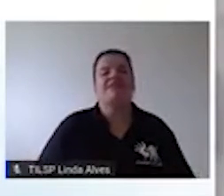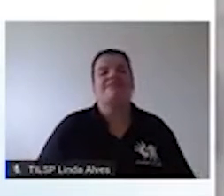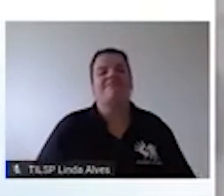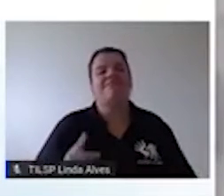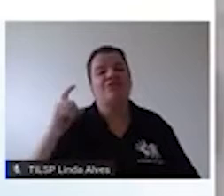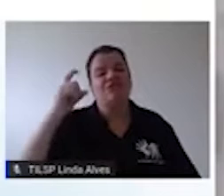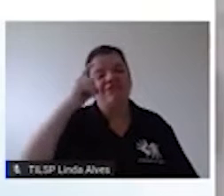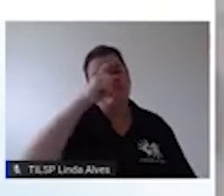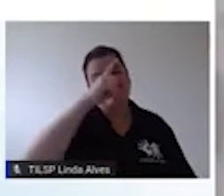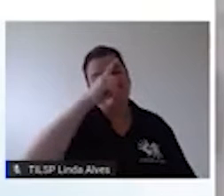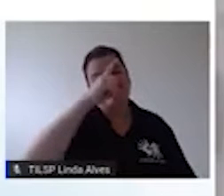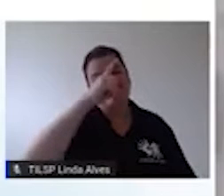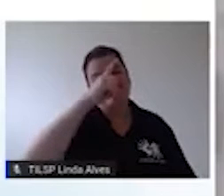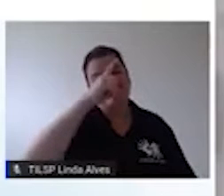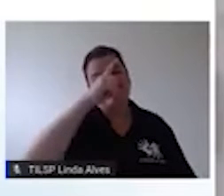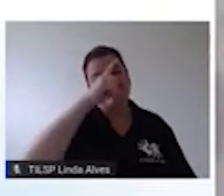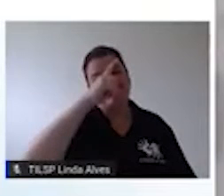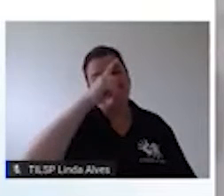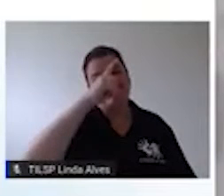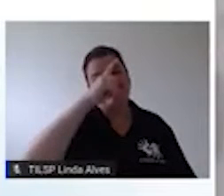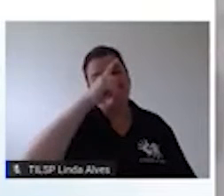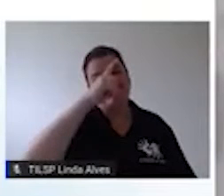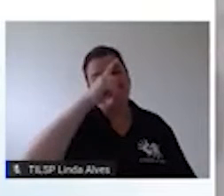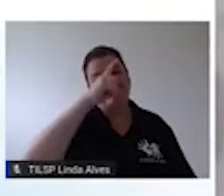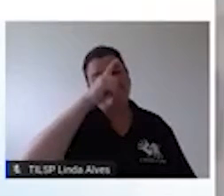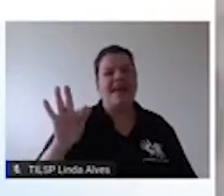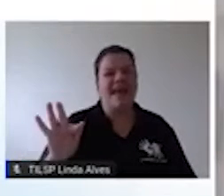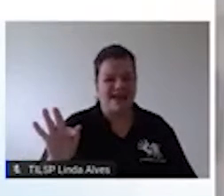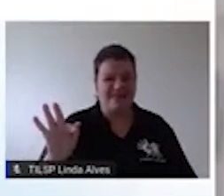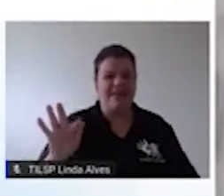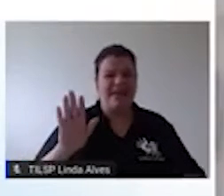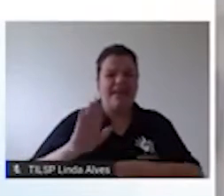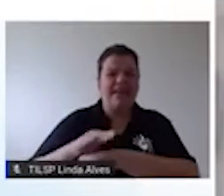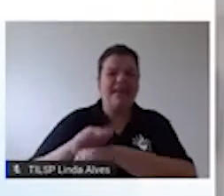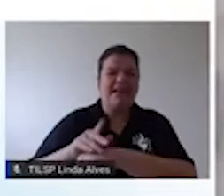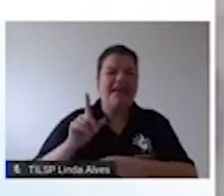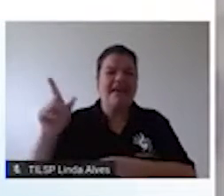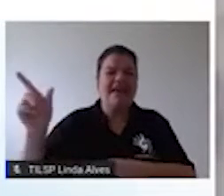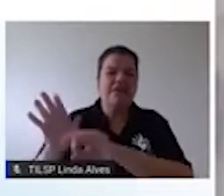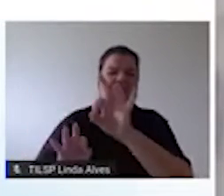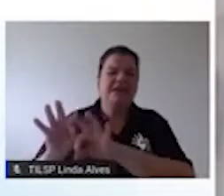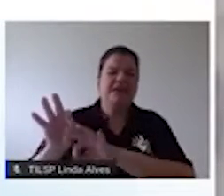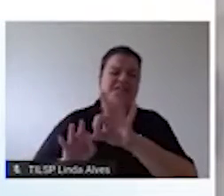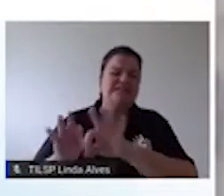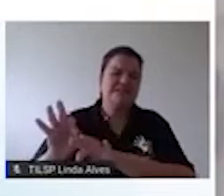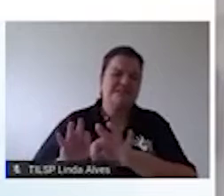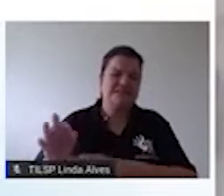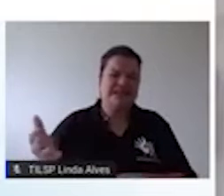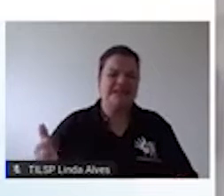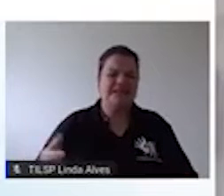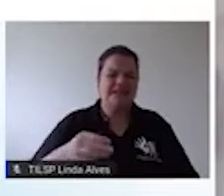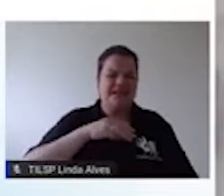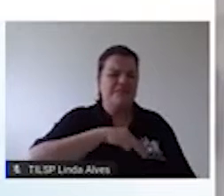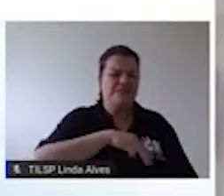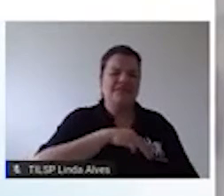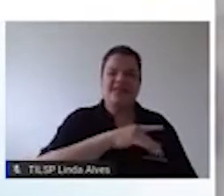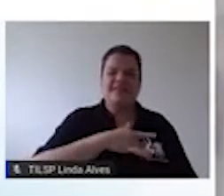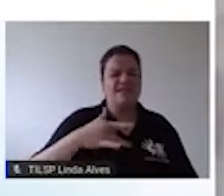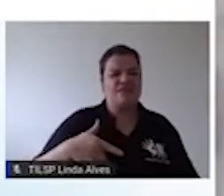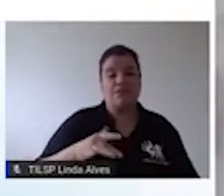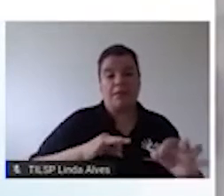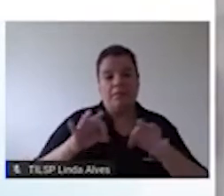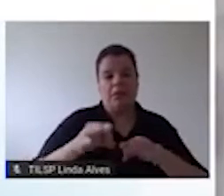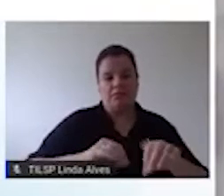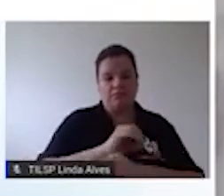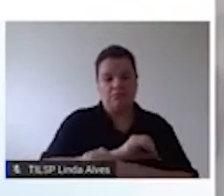o Ministério, que o Supremo Tribunal Federal tenha que organizar a campanha. O Ministério da Saúde ainda não tem plano, essa que é a